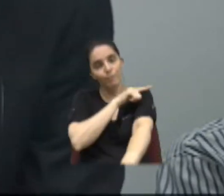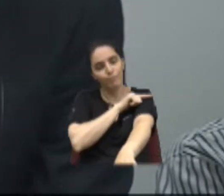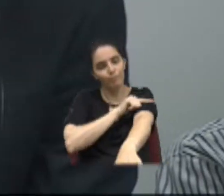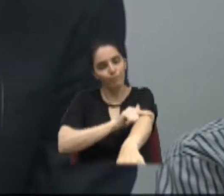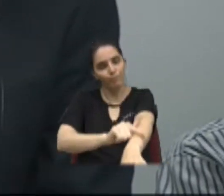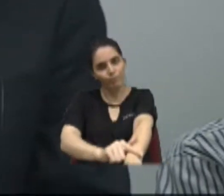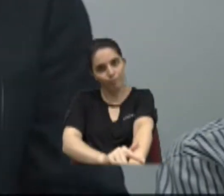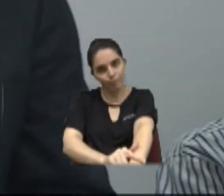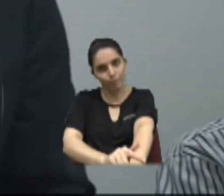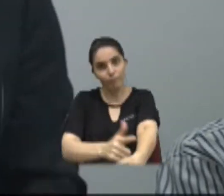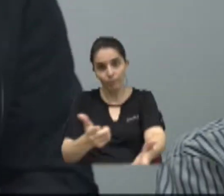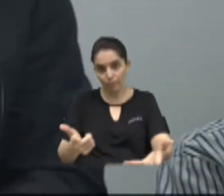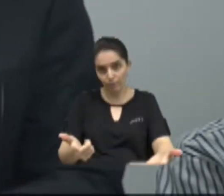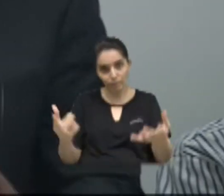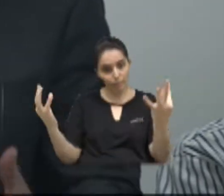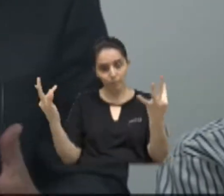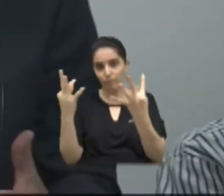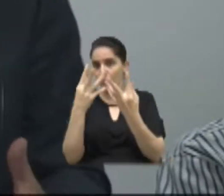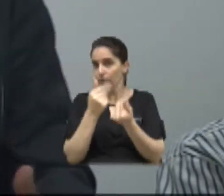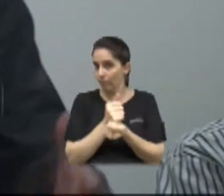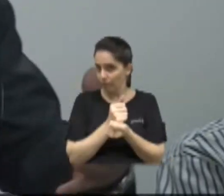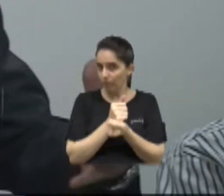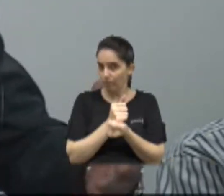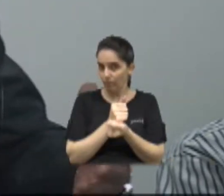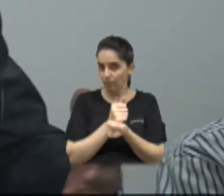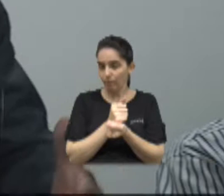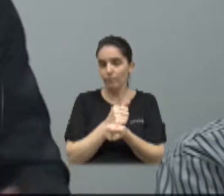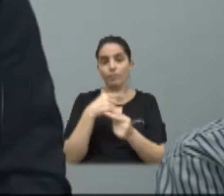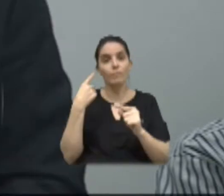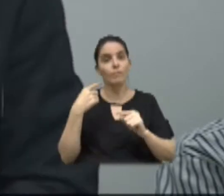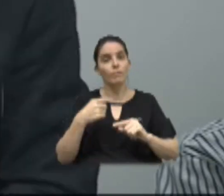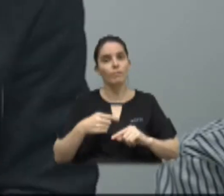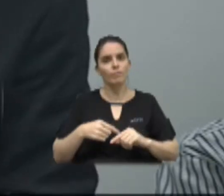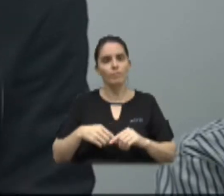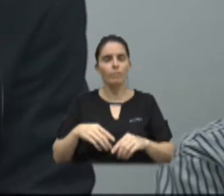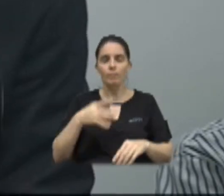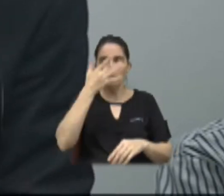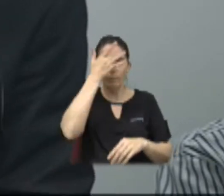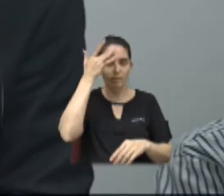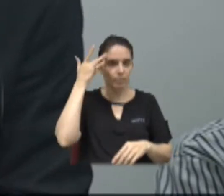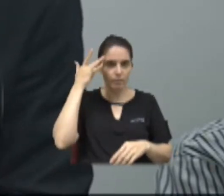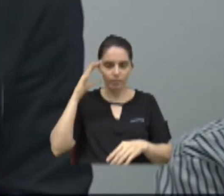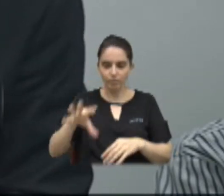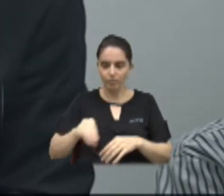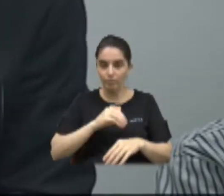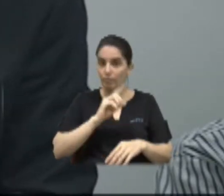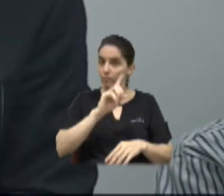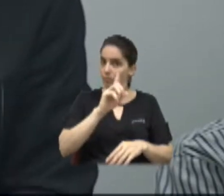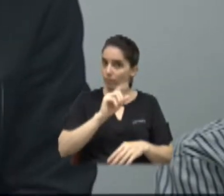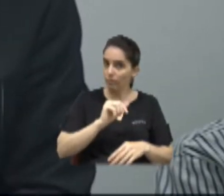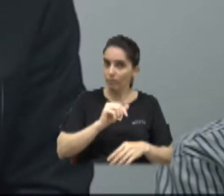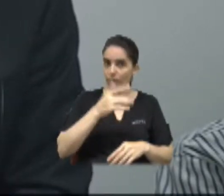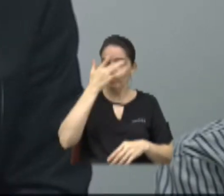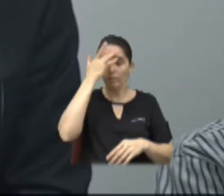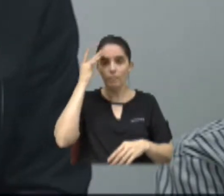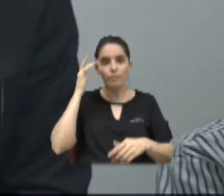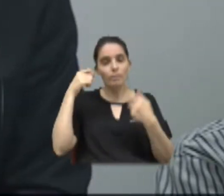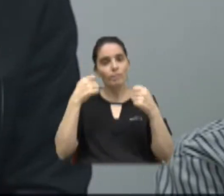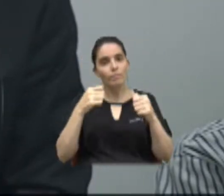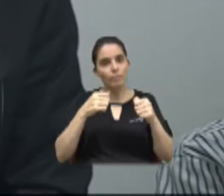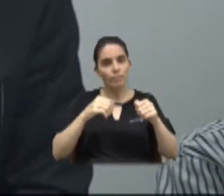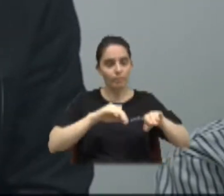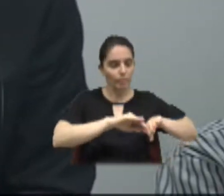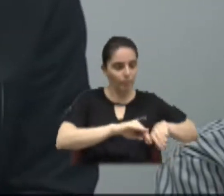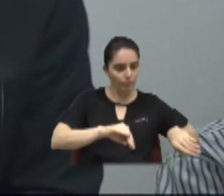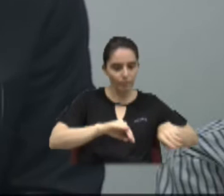e a educação nossa mesmo, que às vezes colocamos no mesmo saco, lata, vidro, que inclusive tem até uma campanha, acho que da